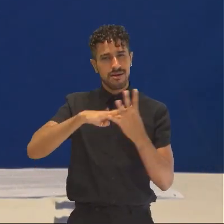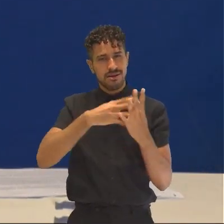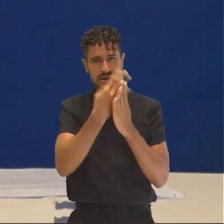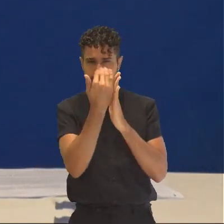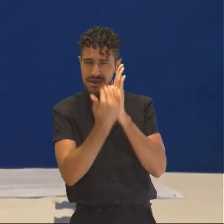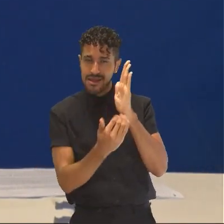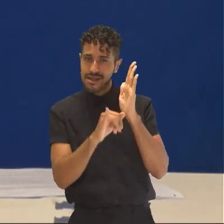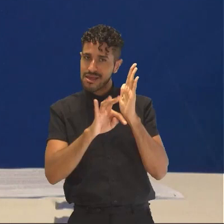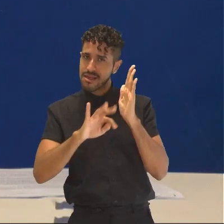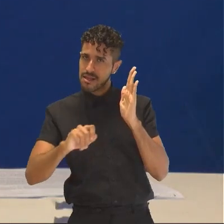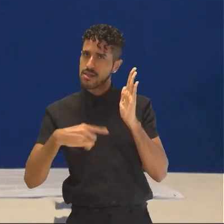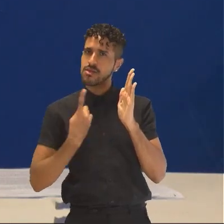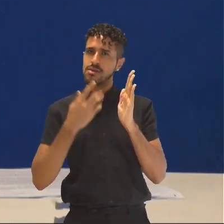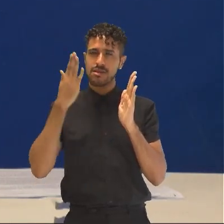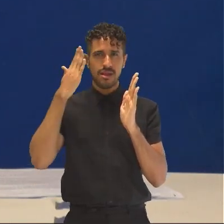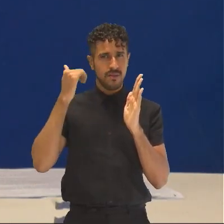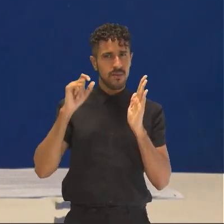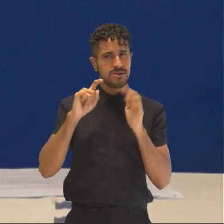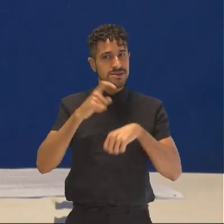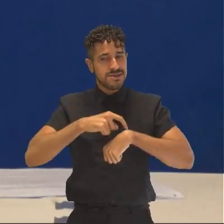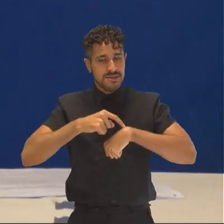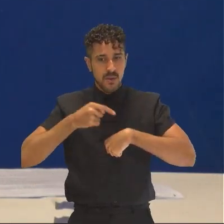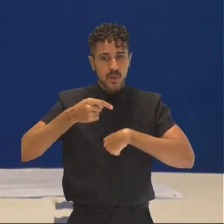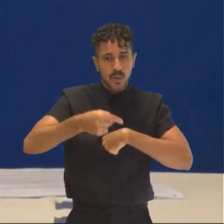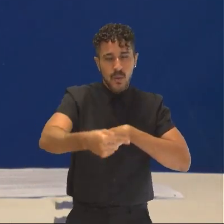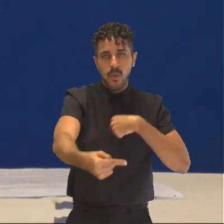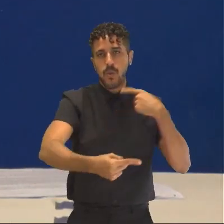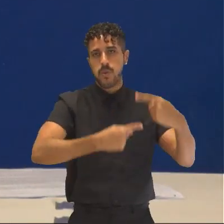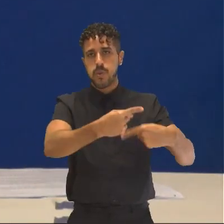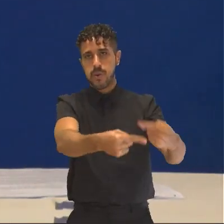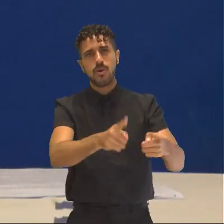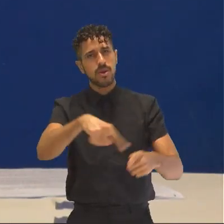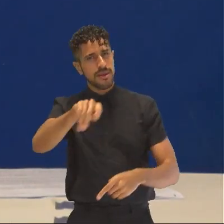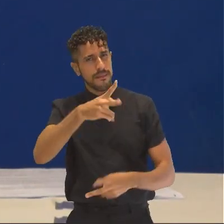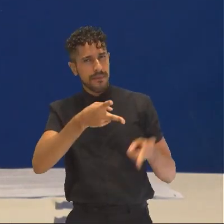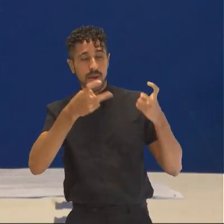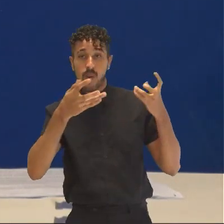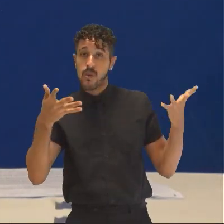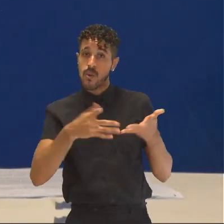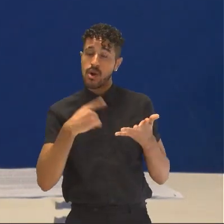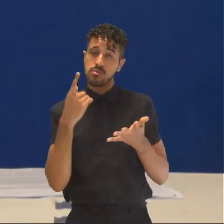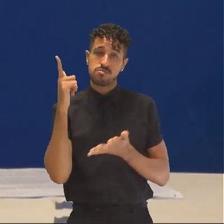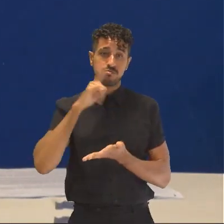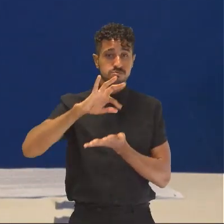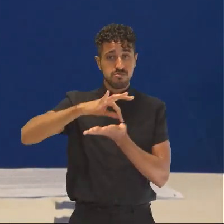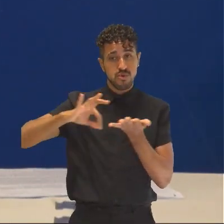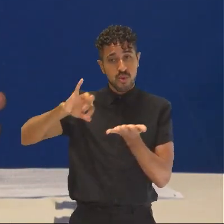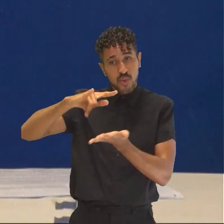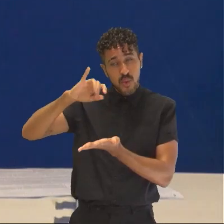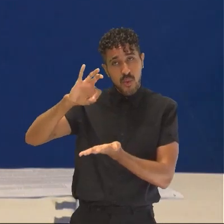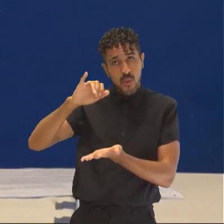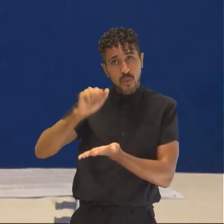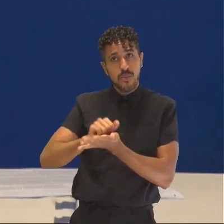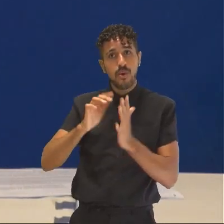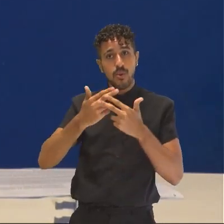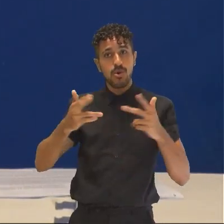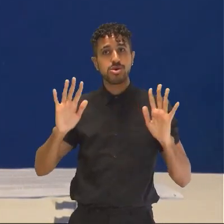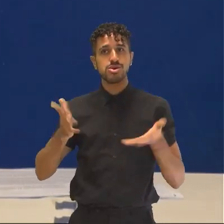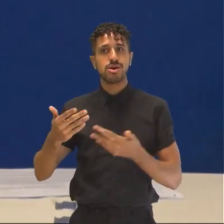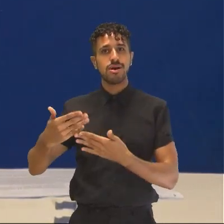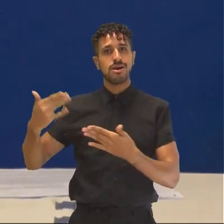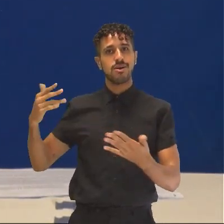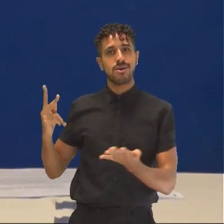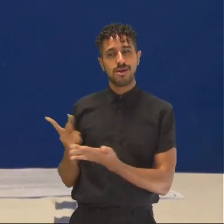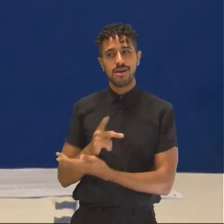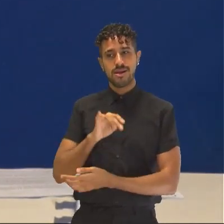ITA. Sabíamos que o tempo estava correndo, como vocês viram, hoje nós formalizamos algo que já vem acontecendo. A equipe